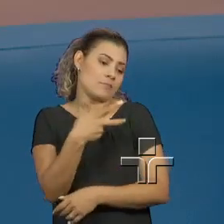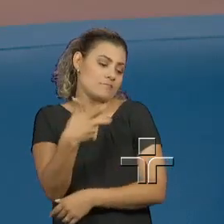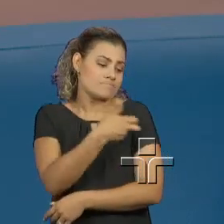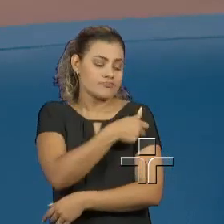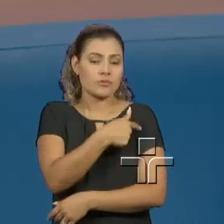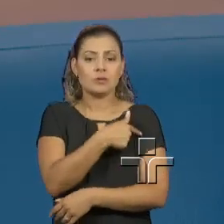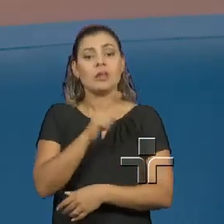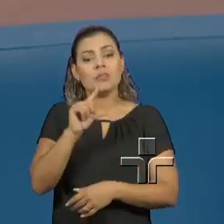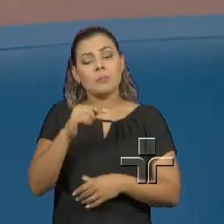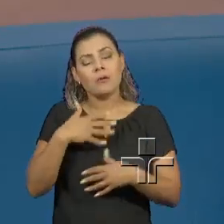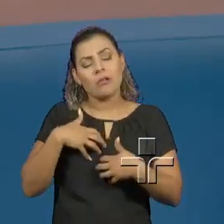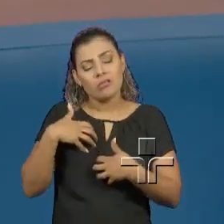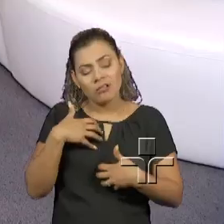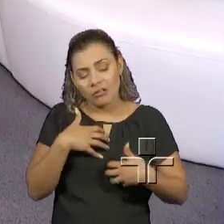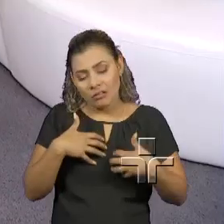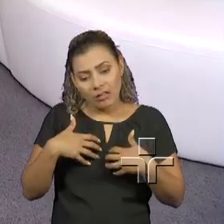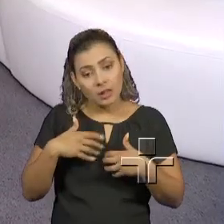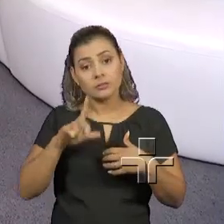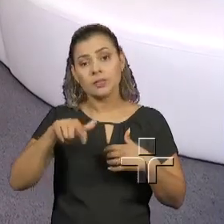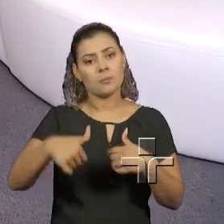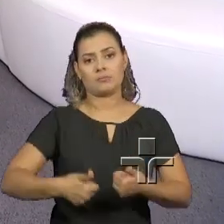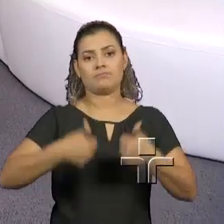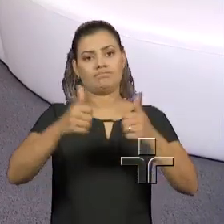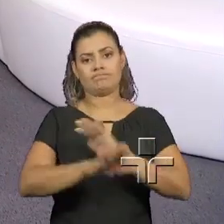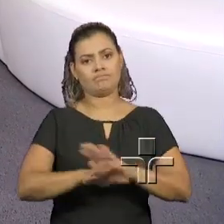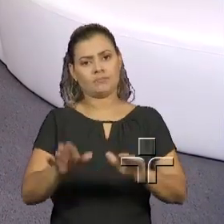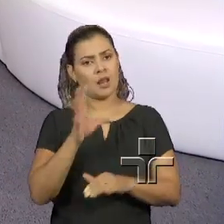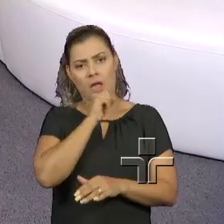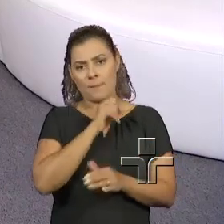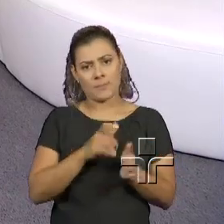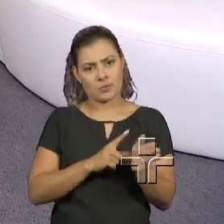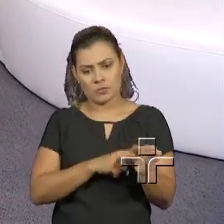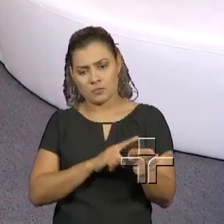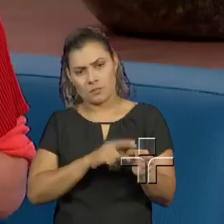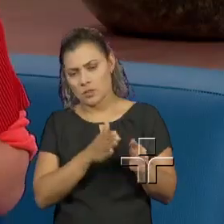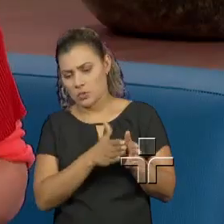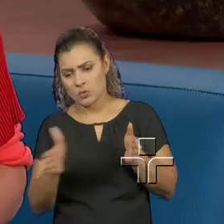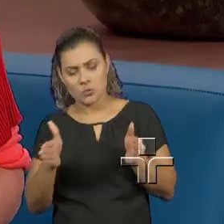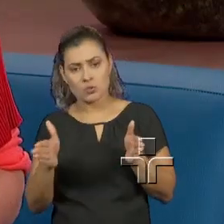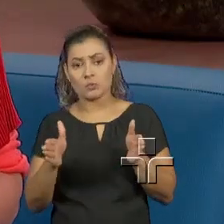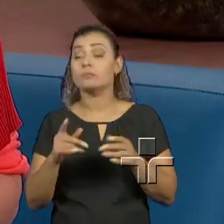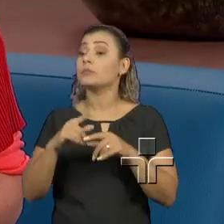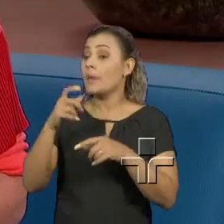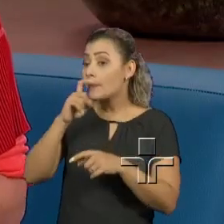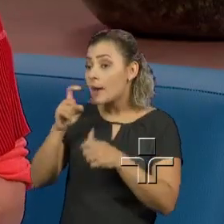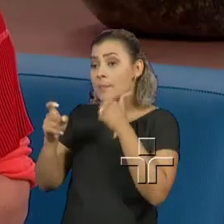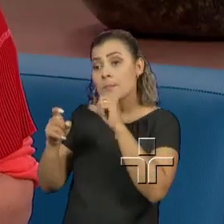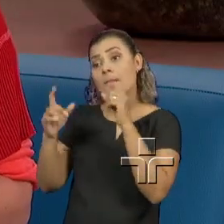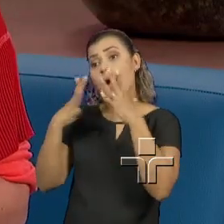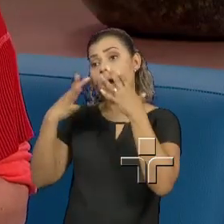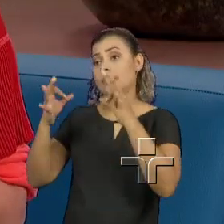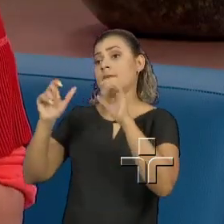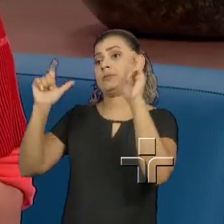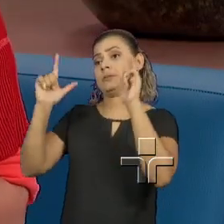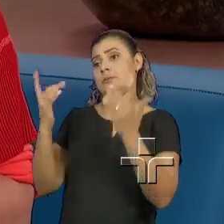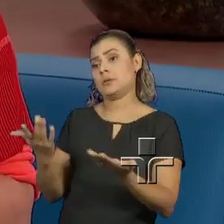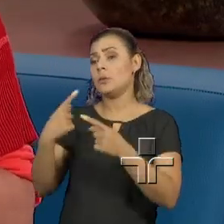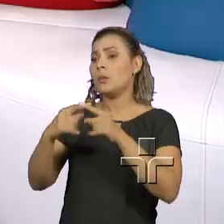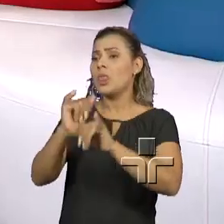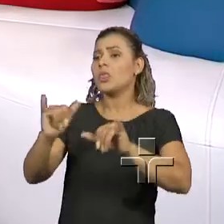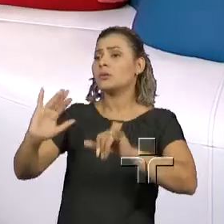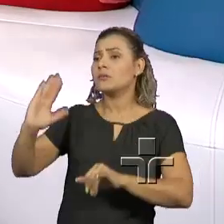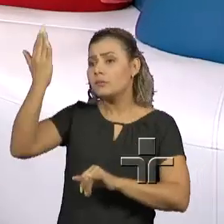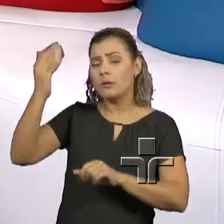vai ficar doente por causa da vacina. E, Cristiane, os pais precisam ficar atentos e bem informados, né? Porque essas fake